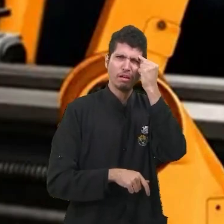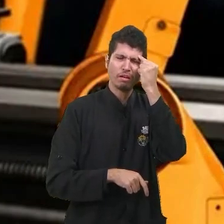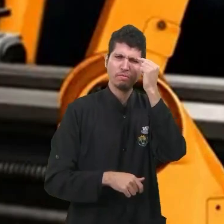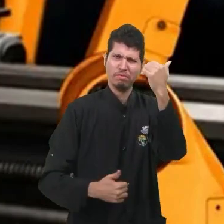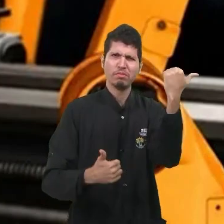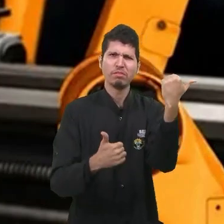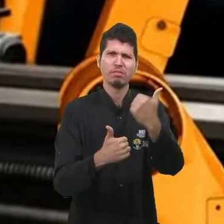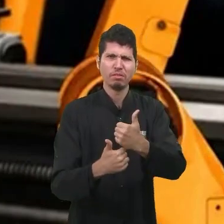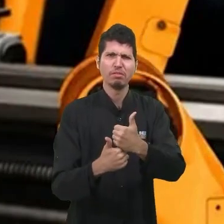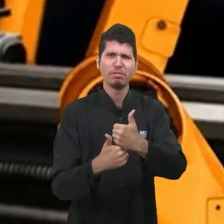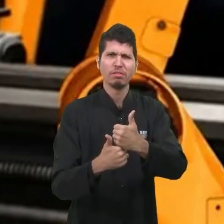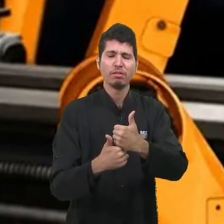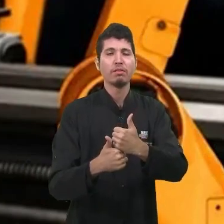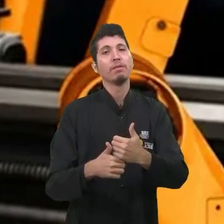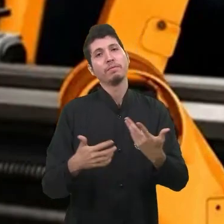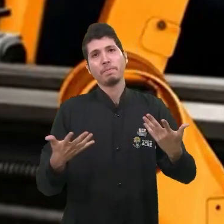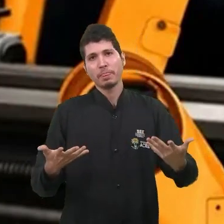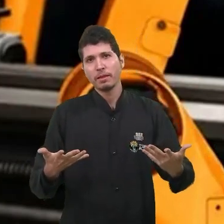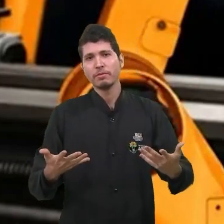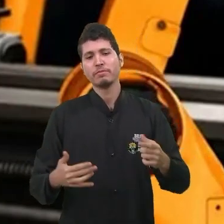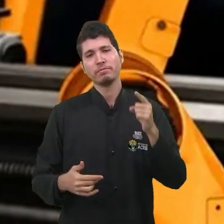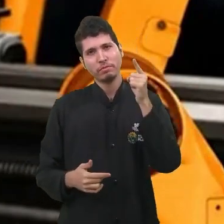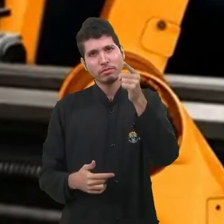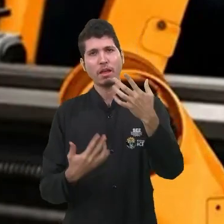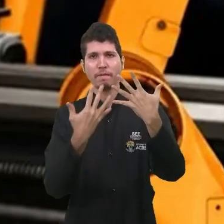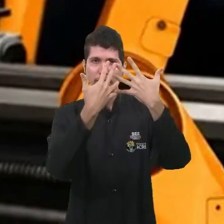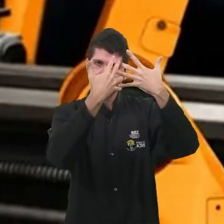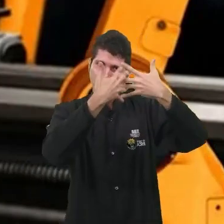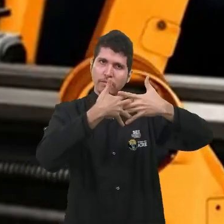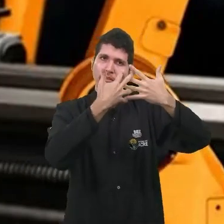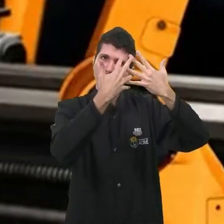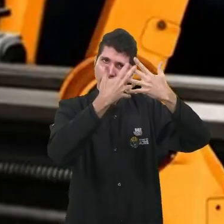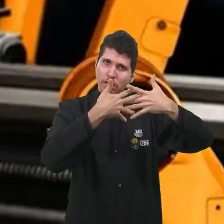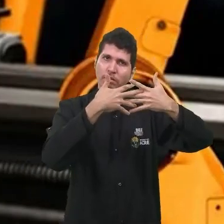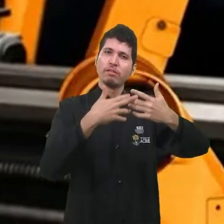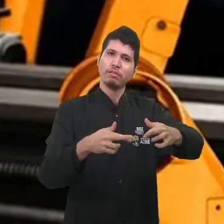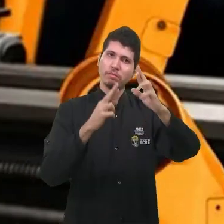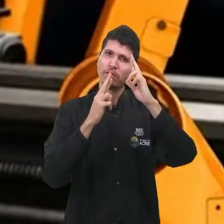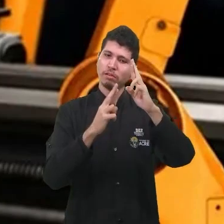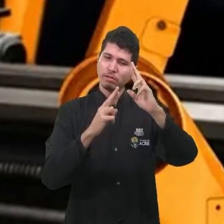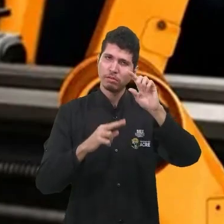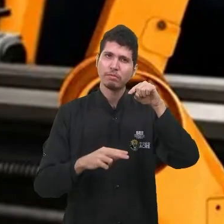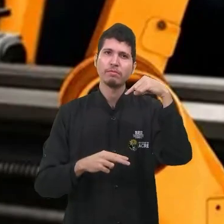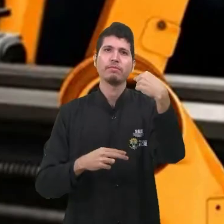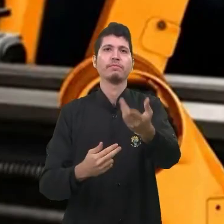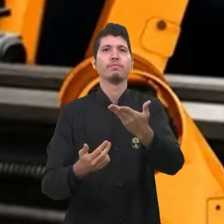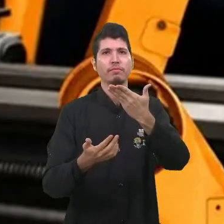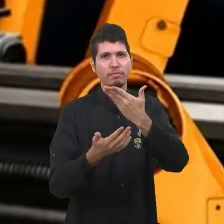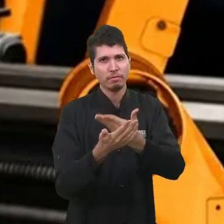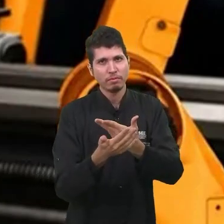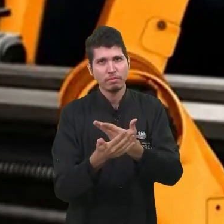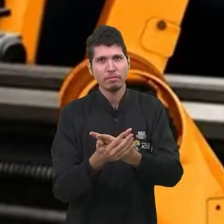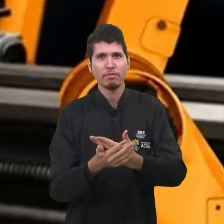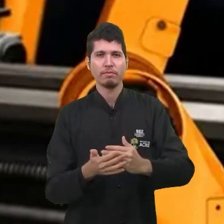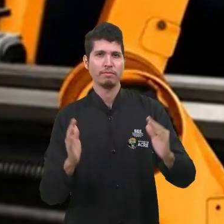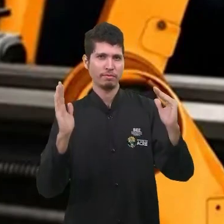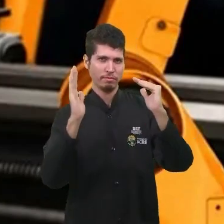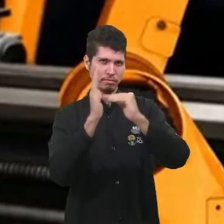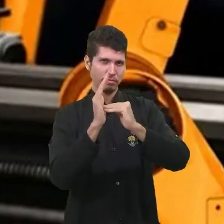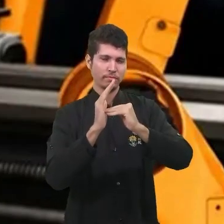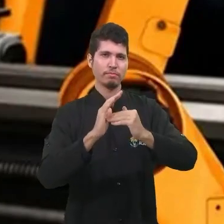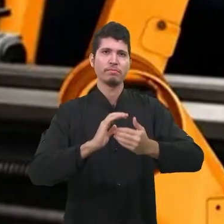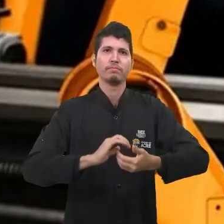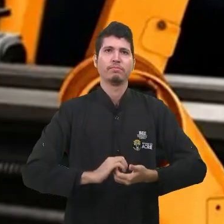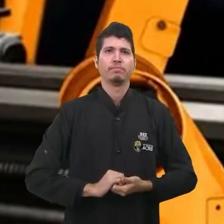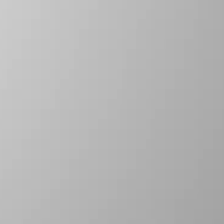essa reflexão e essa pergunta com vocês e espero vocês na nossa próxima aula. Até mais!